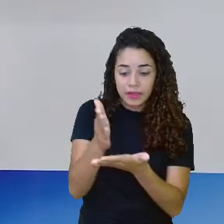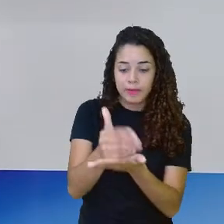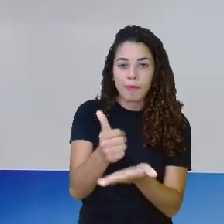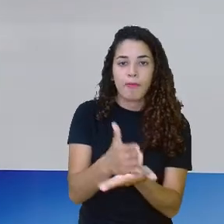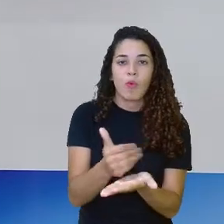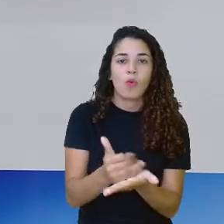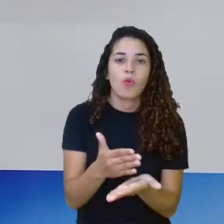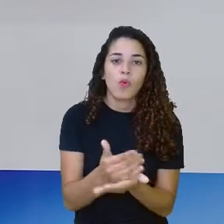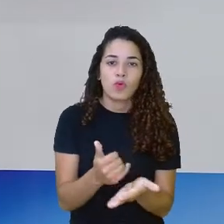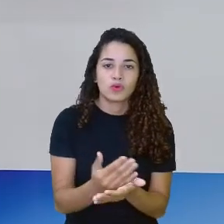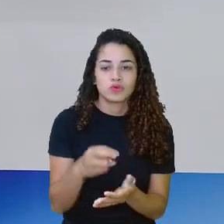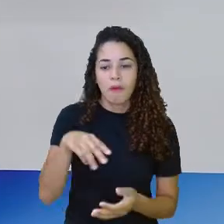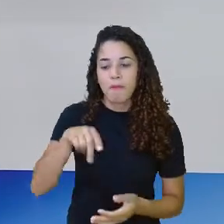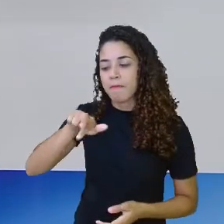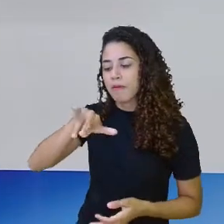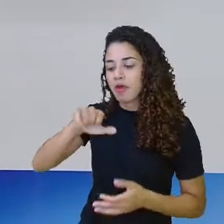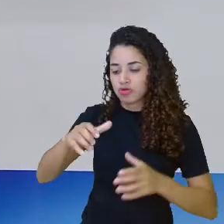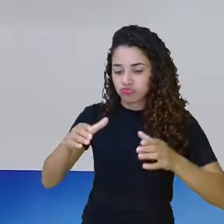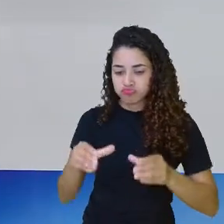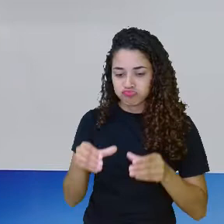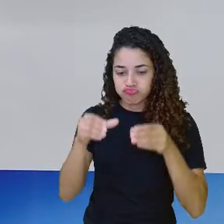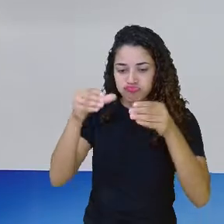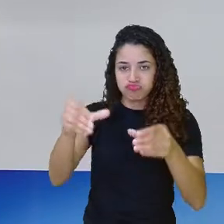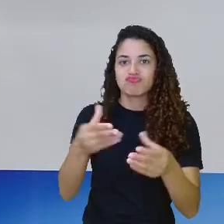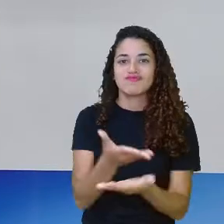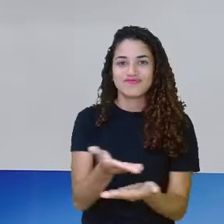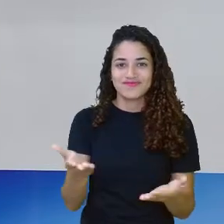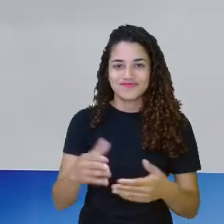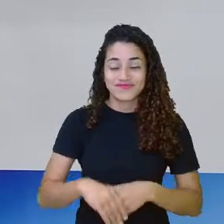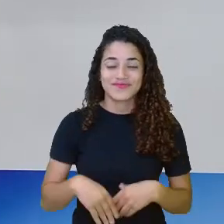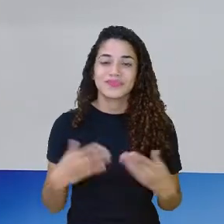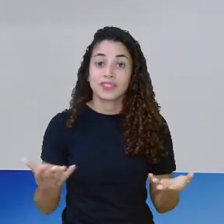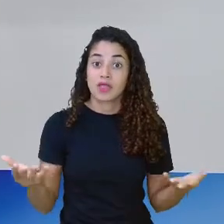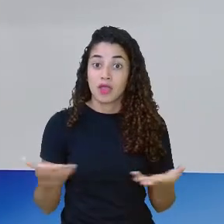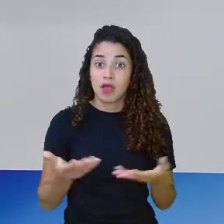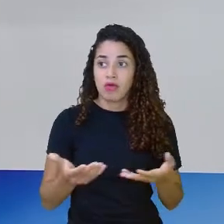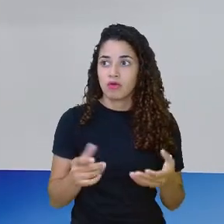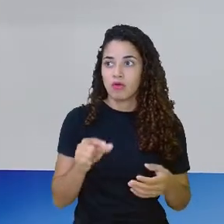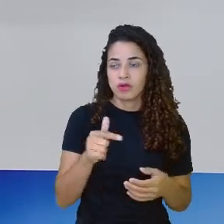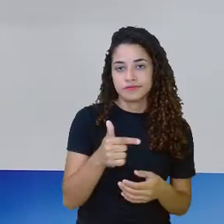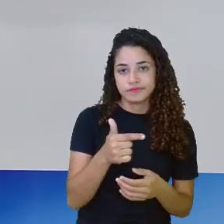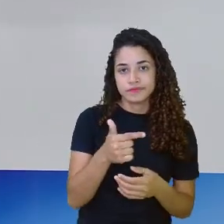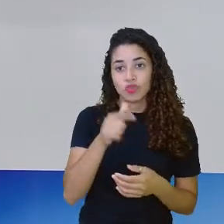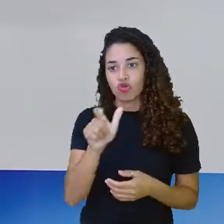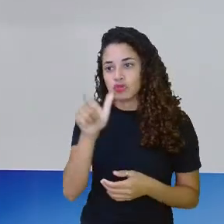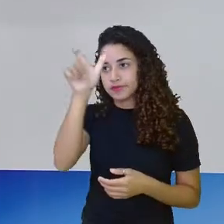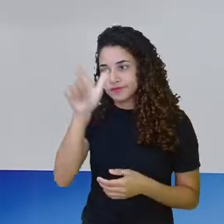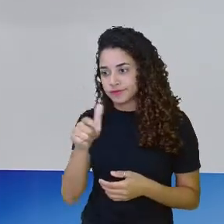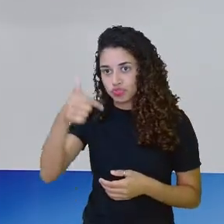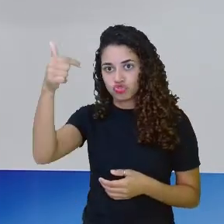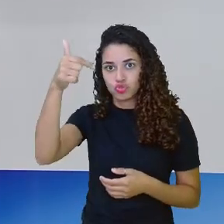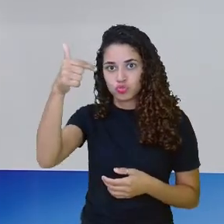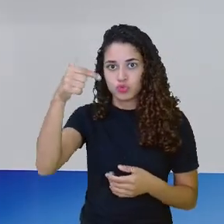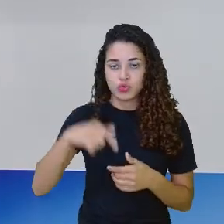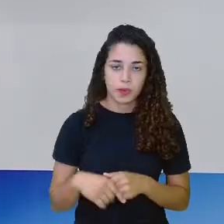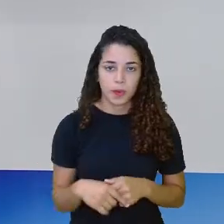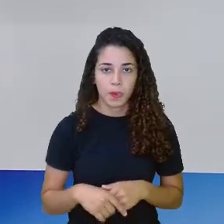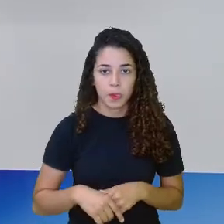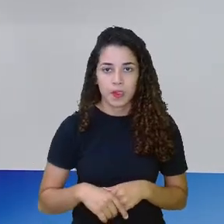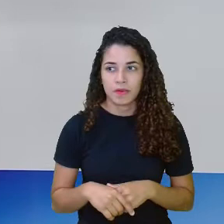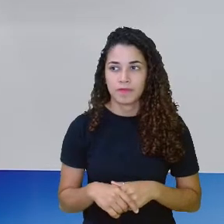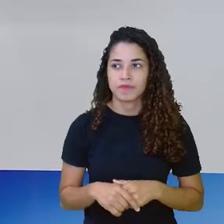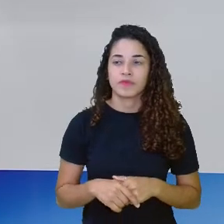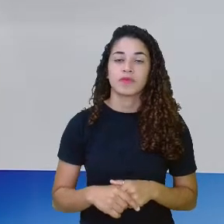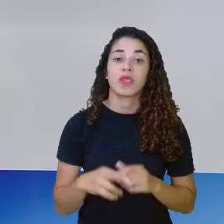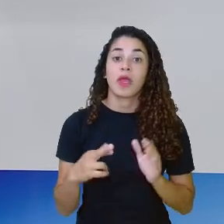do bolo que a Maria levou. Aí, agora vamos para a segunda parte, que são a representação numérica